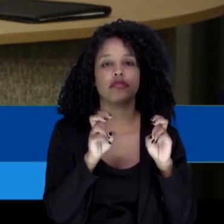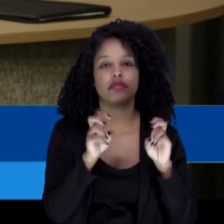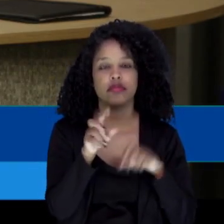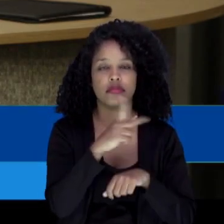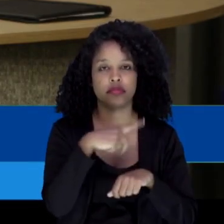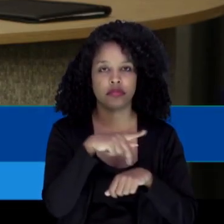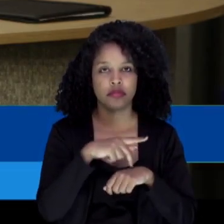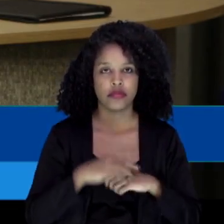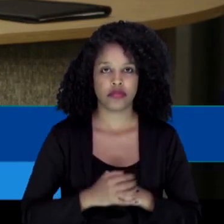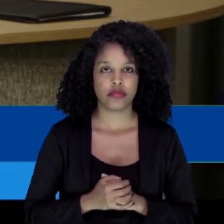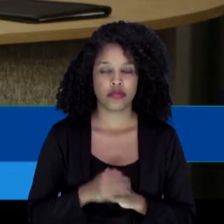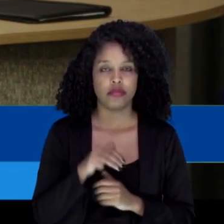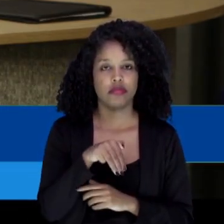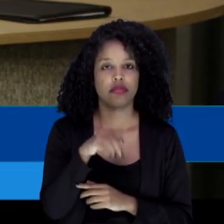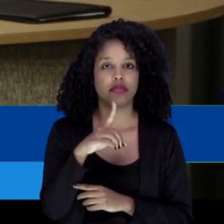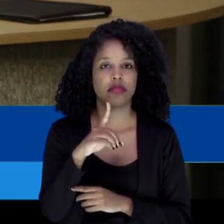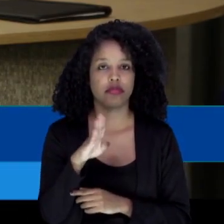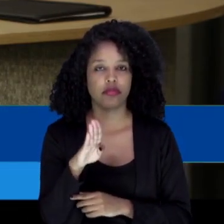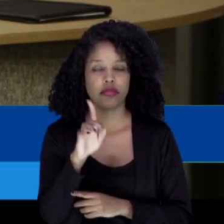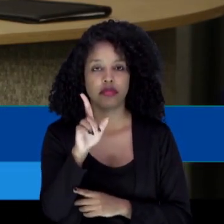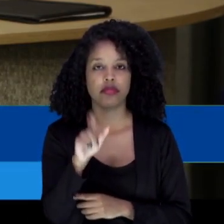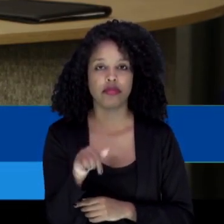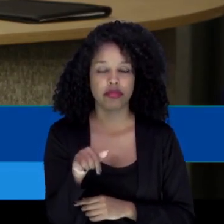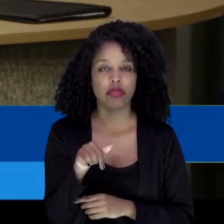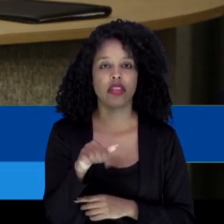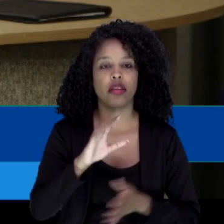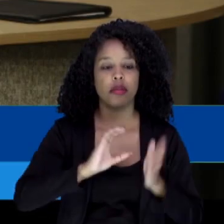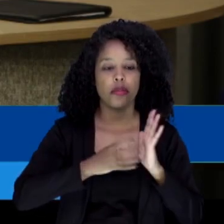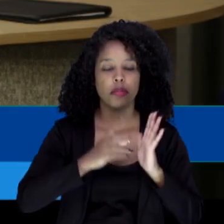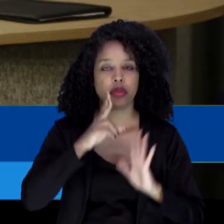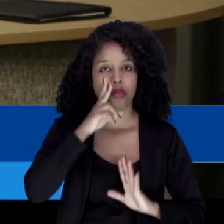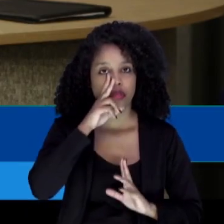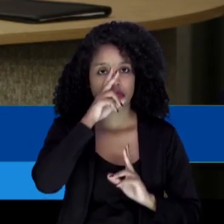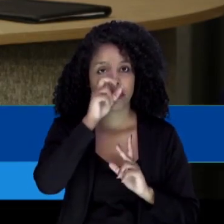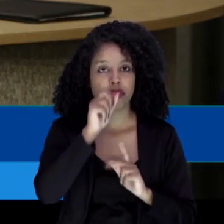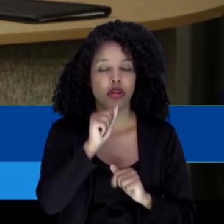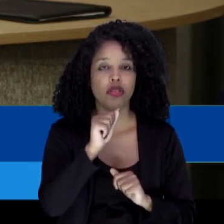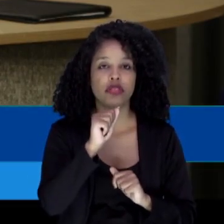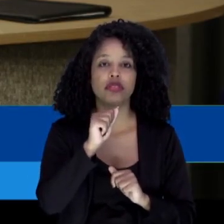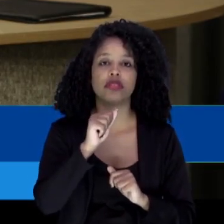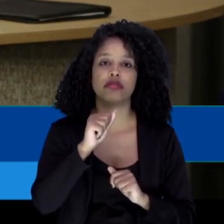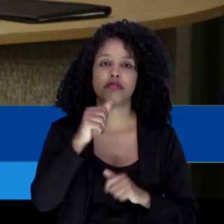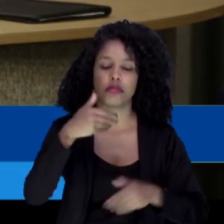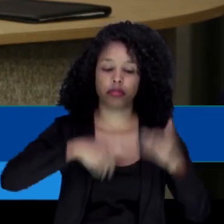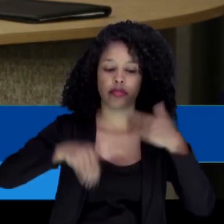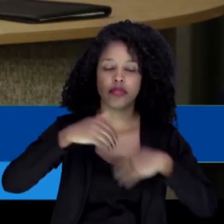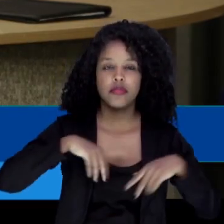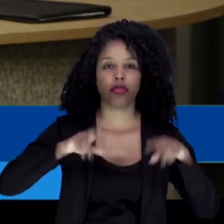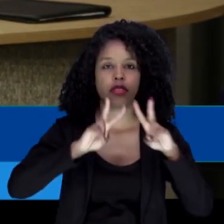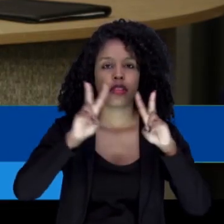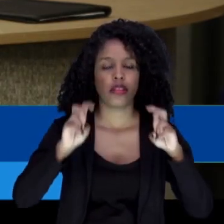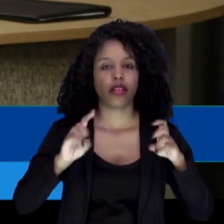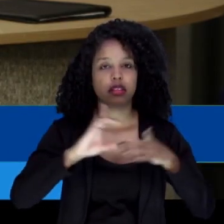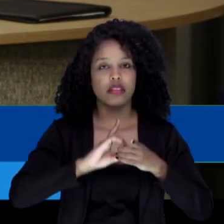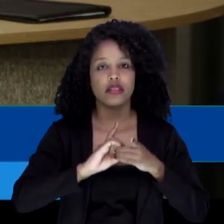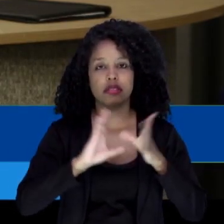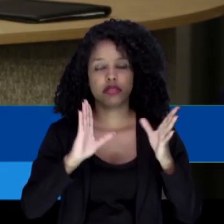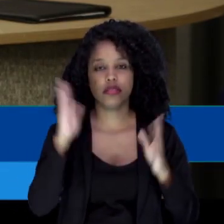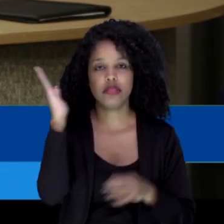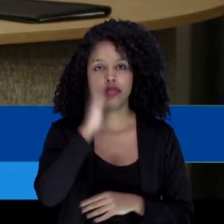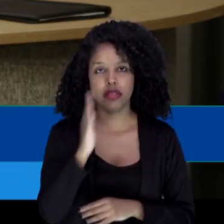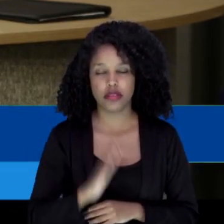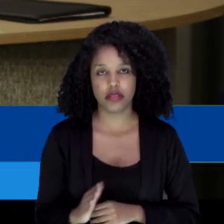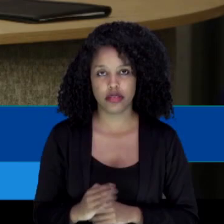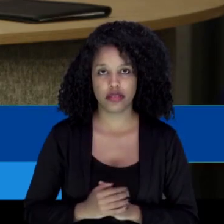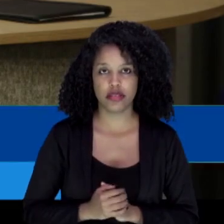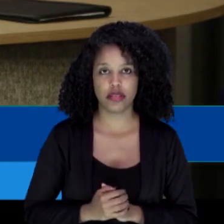MDB é um partido forte que foi protagonista do processo de redemocratização do Brasil e precisa ter